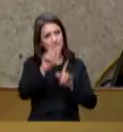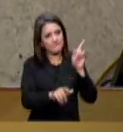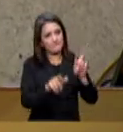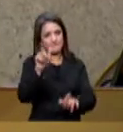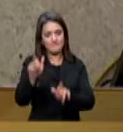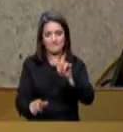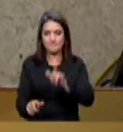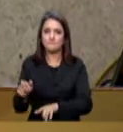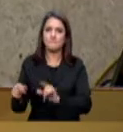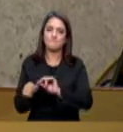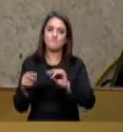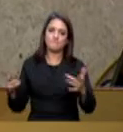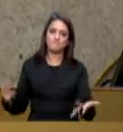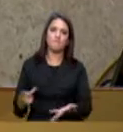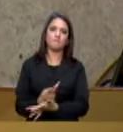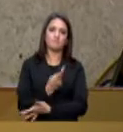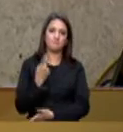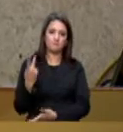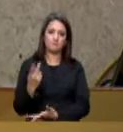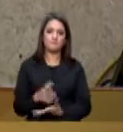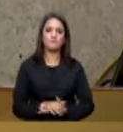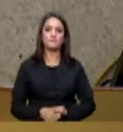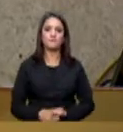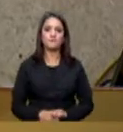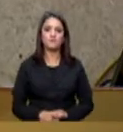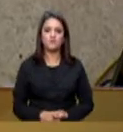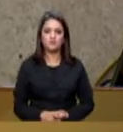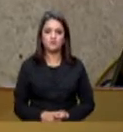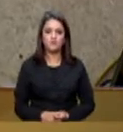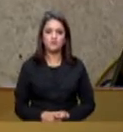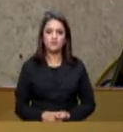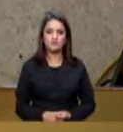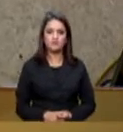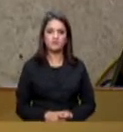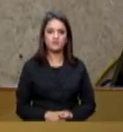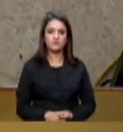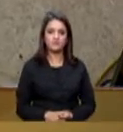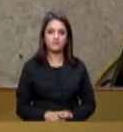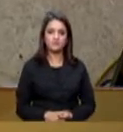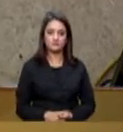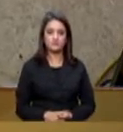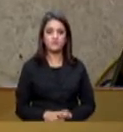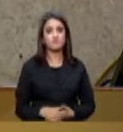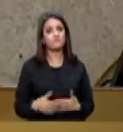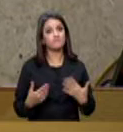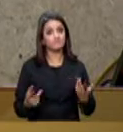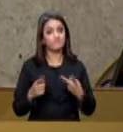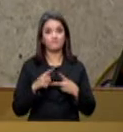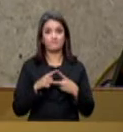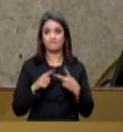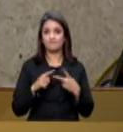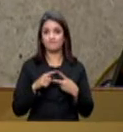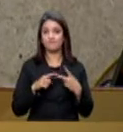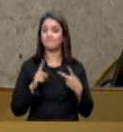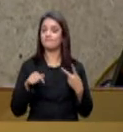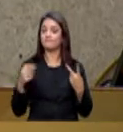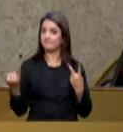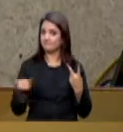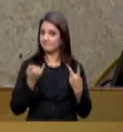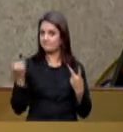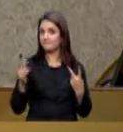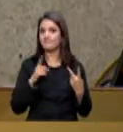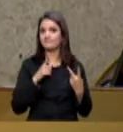sua execução operacional. Esses dois aspectos, no meu modo de ver, são determinantes